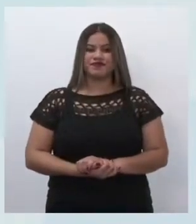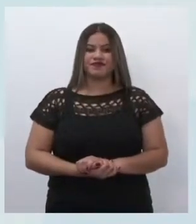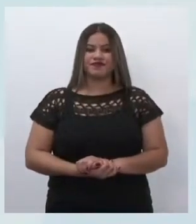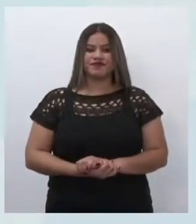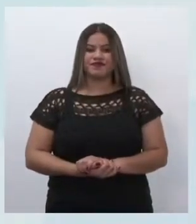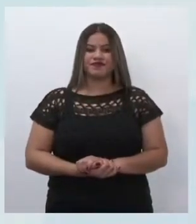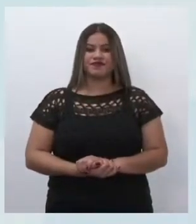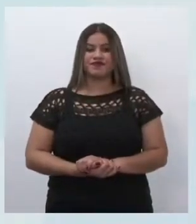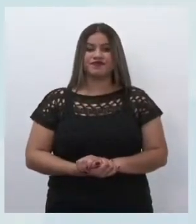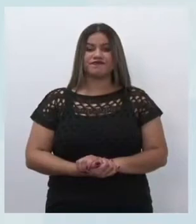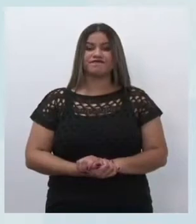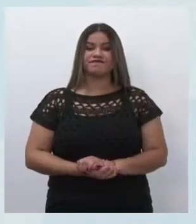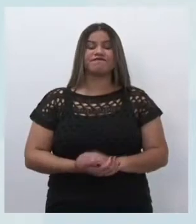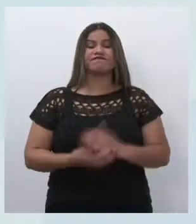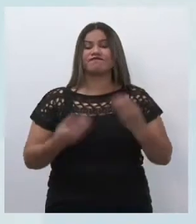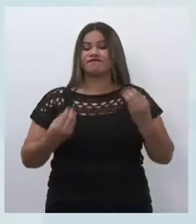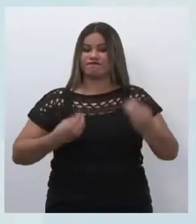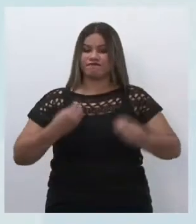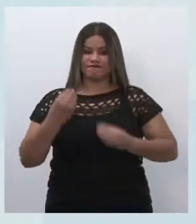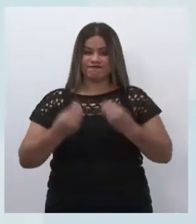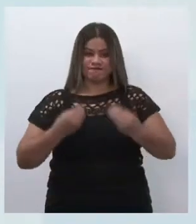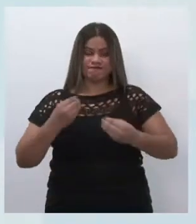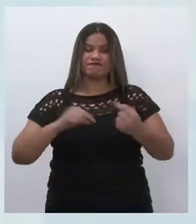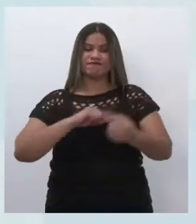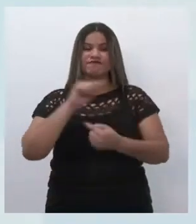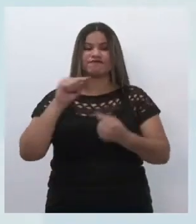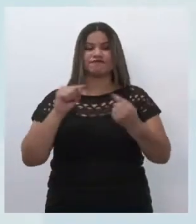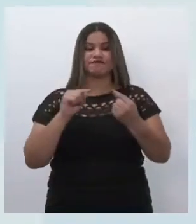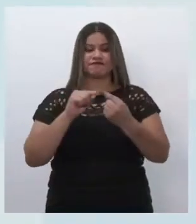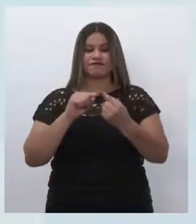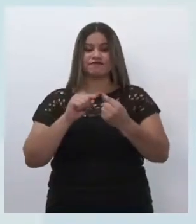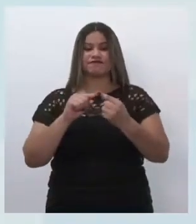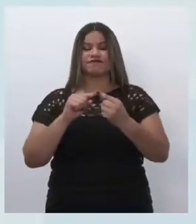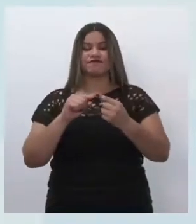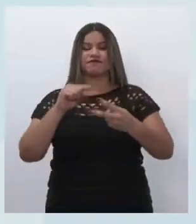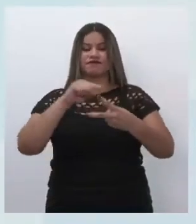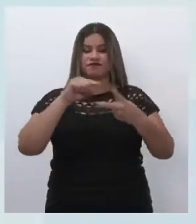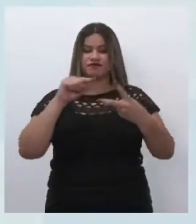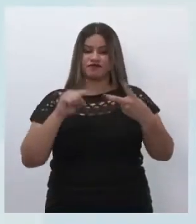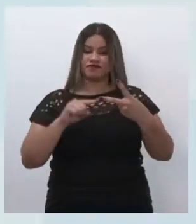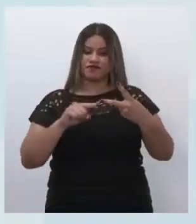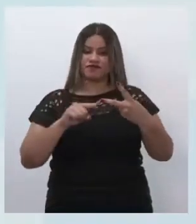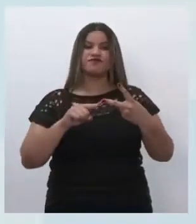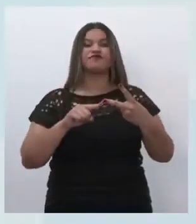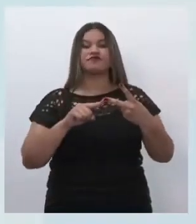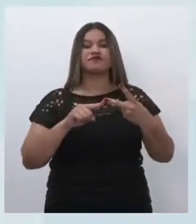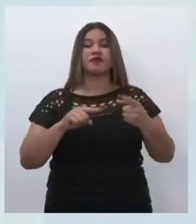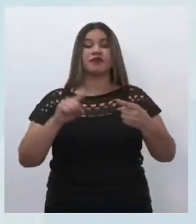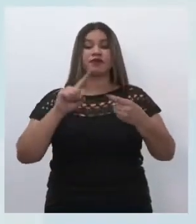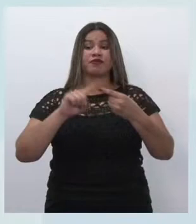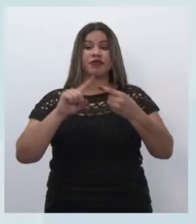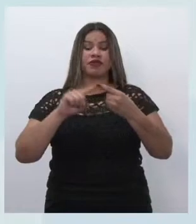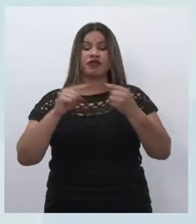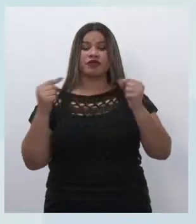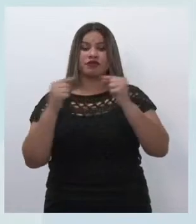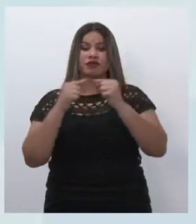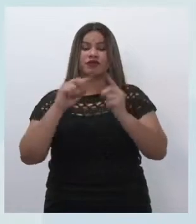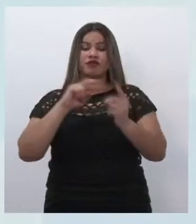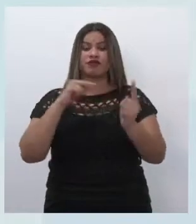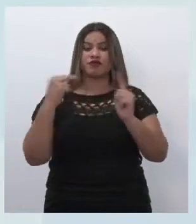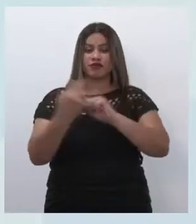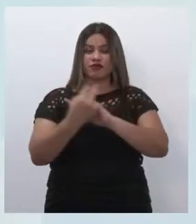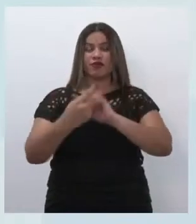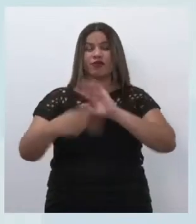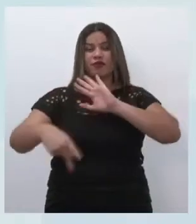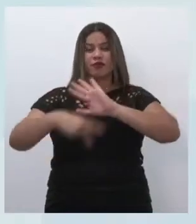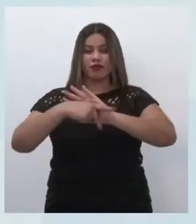Então, os objetivos da nossa formação de hoje são dois. Primeiro, direcionar o olhar do professor para a compreensão